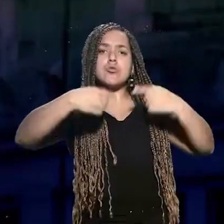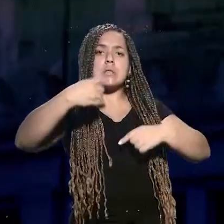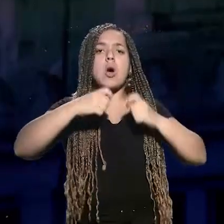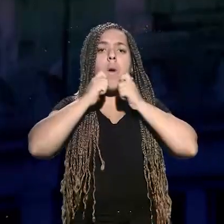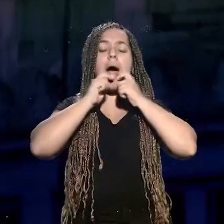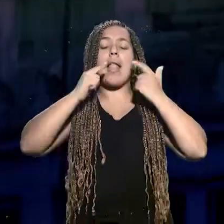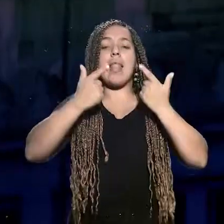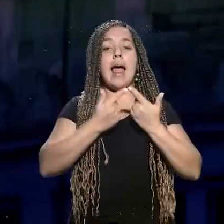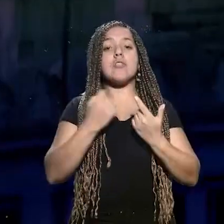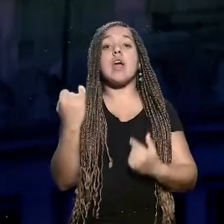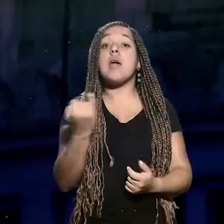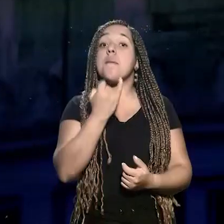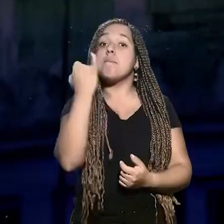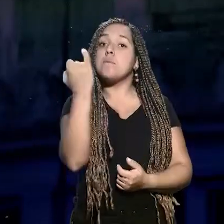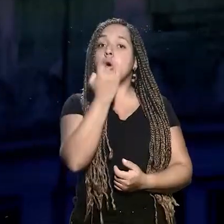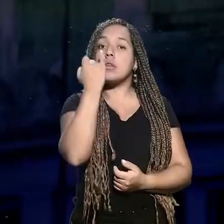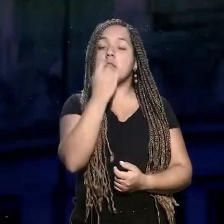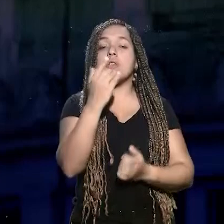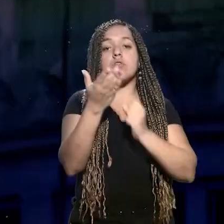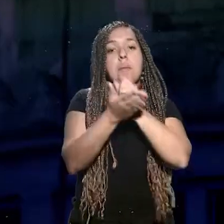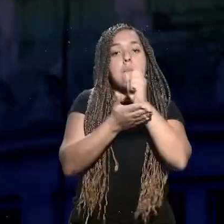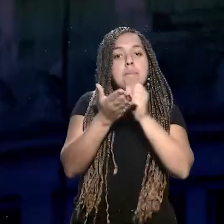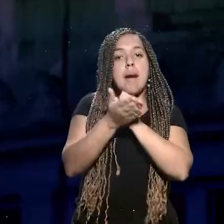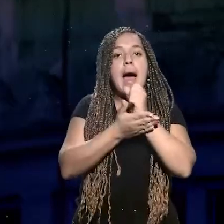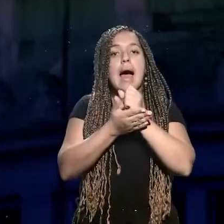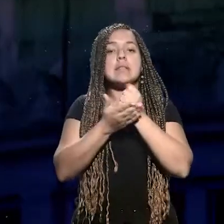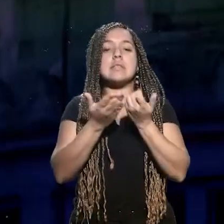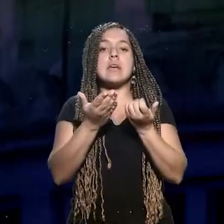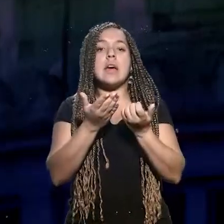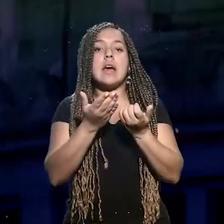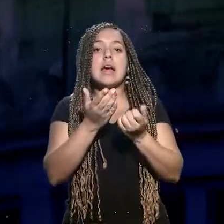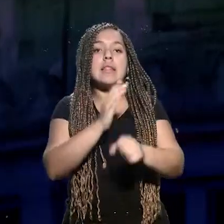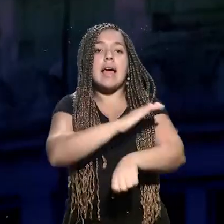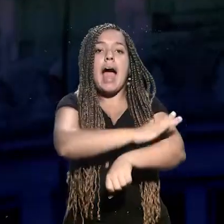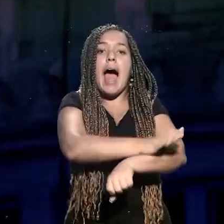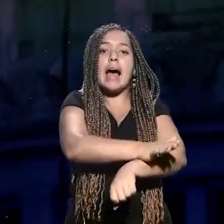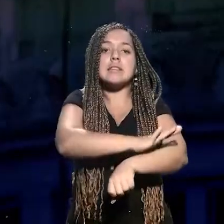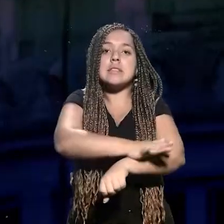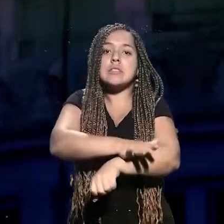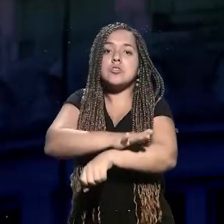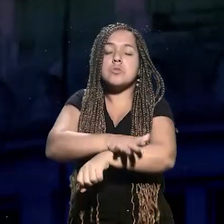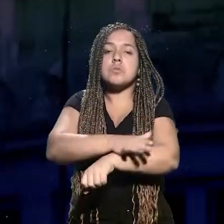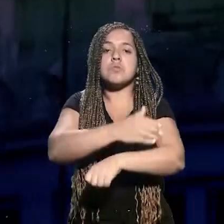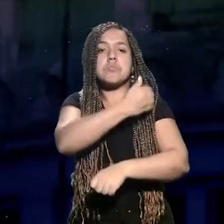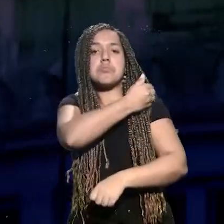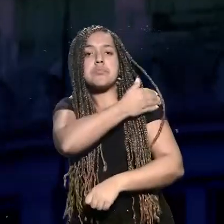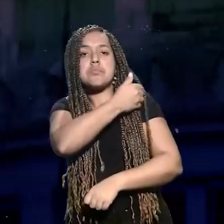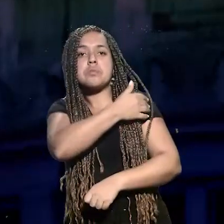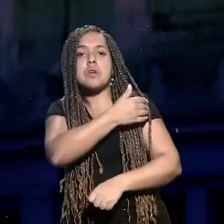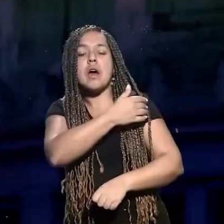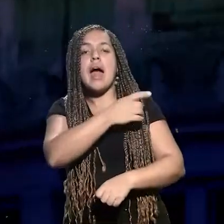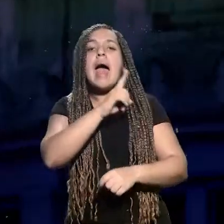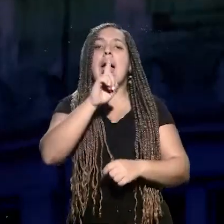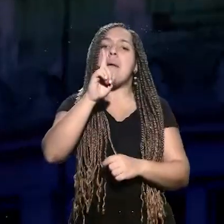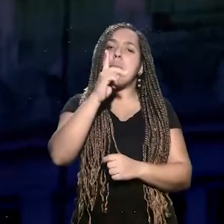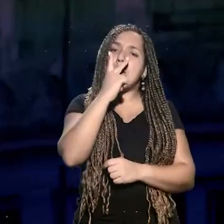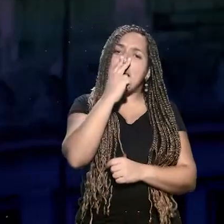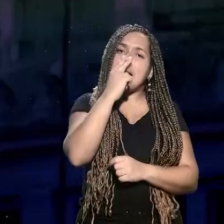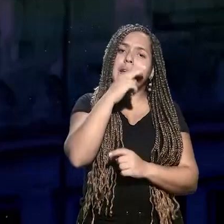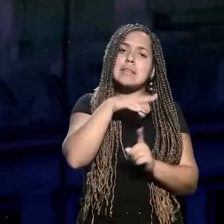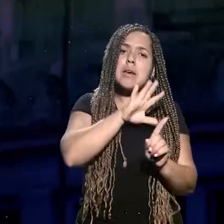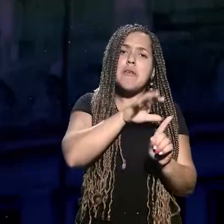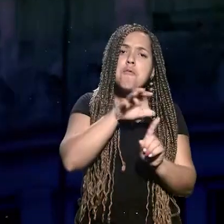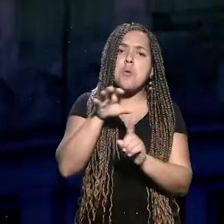gente conseguir embasar essa discussão do racismo como um causador de um transtorno, de um